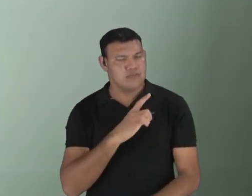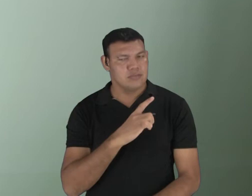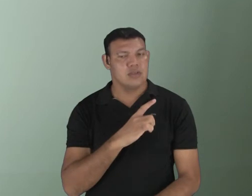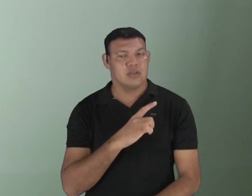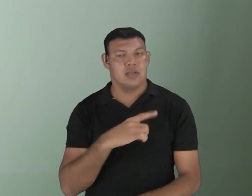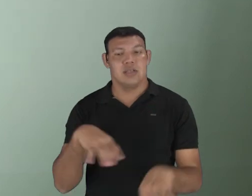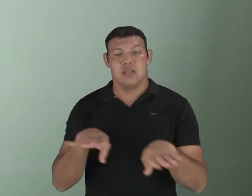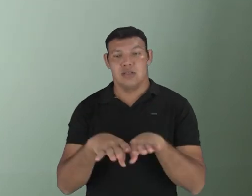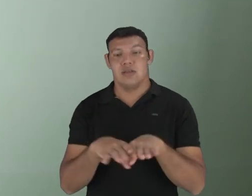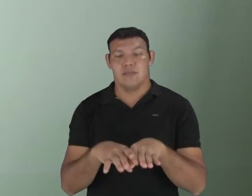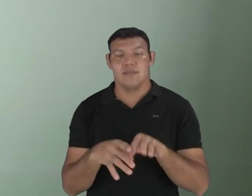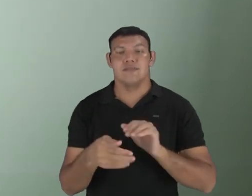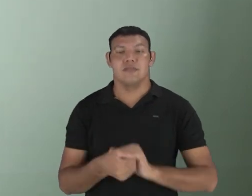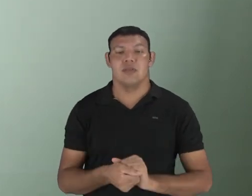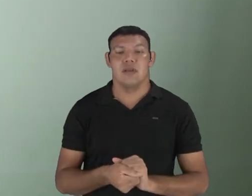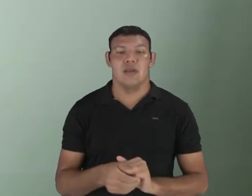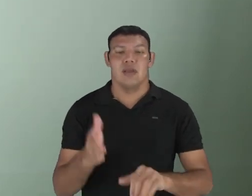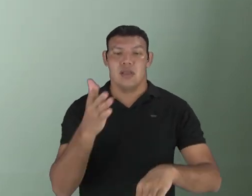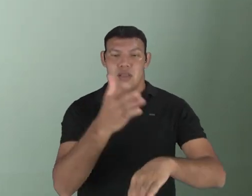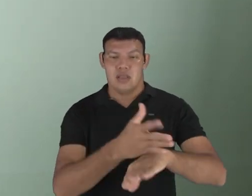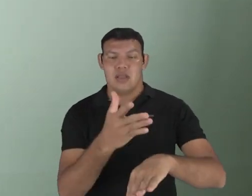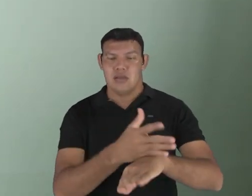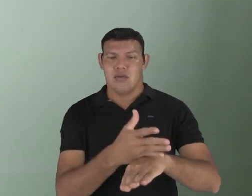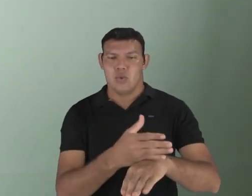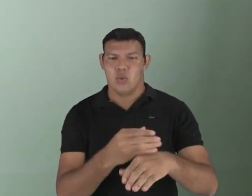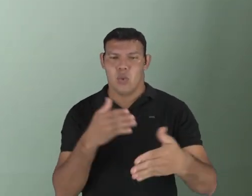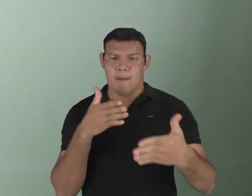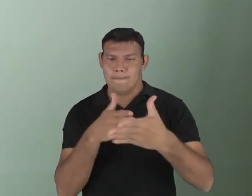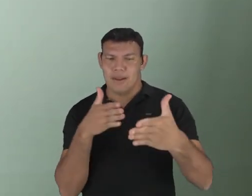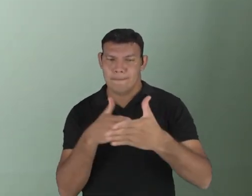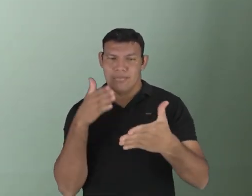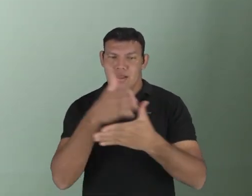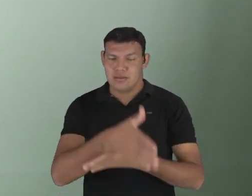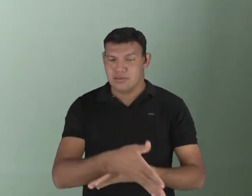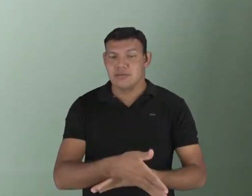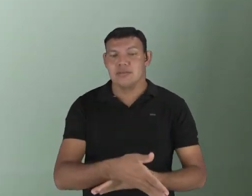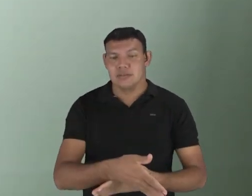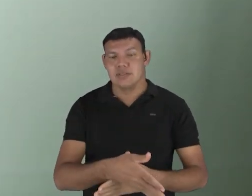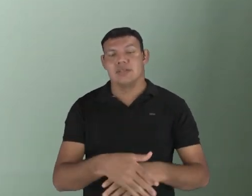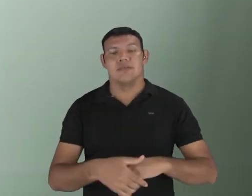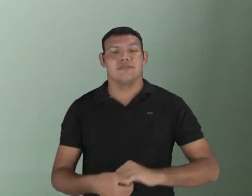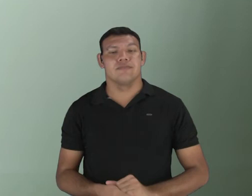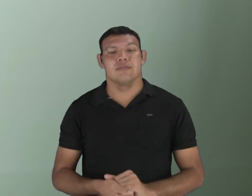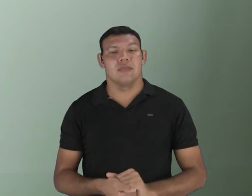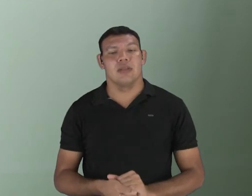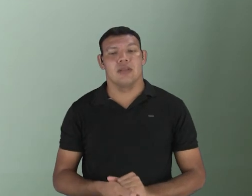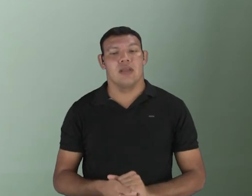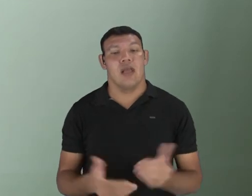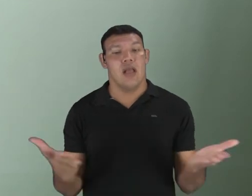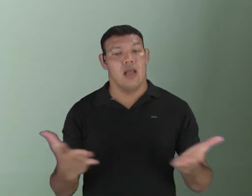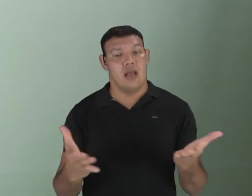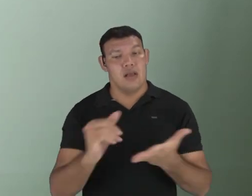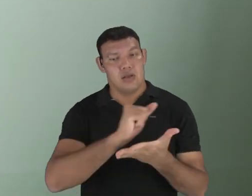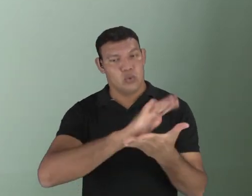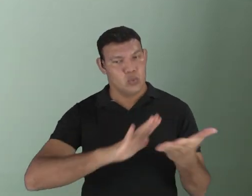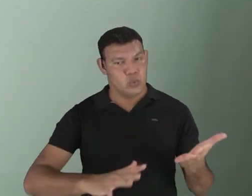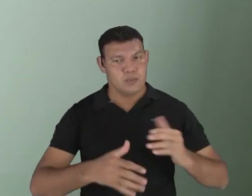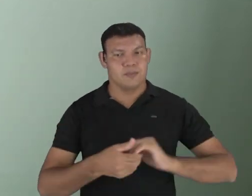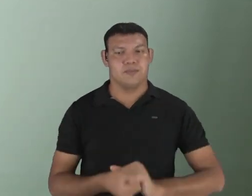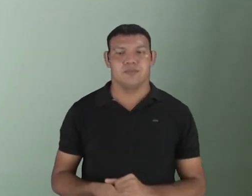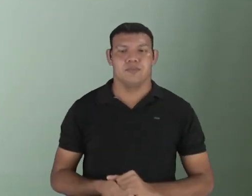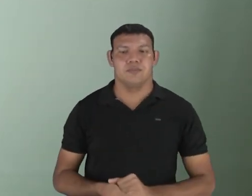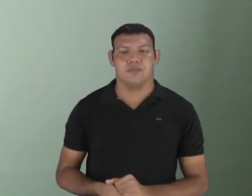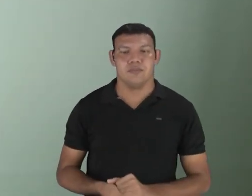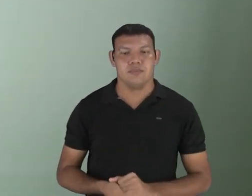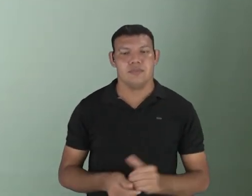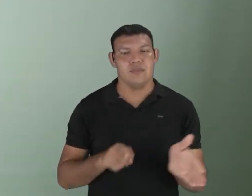uma história, e a dança moderna é o momento que ocorre algumas rupturas com a dança clássica. Bom, então